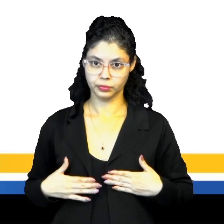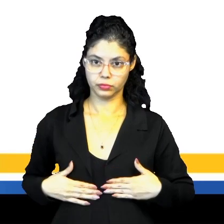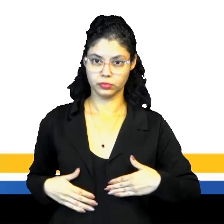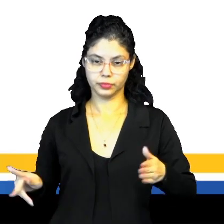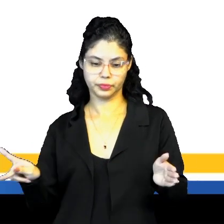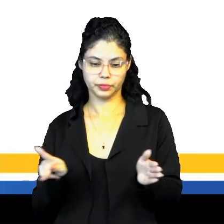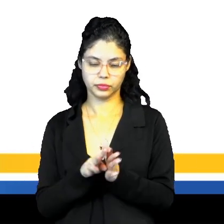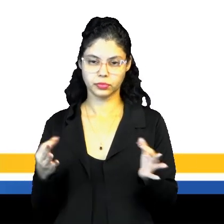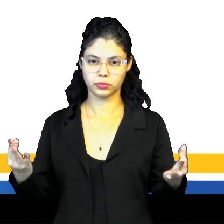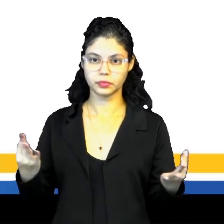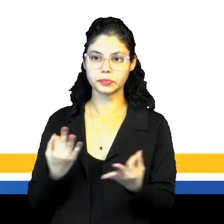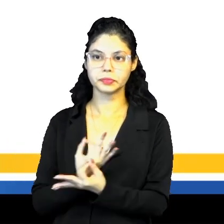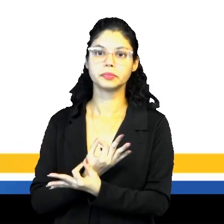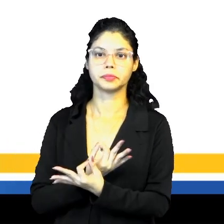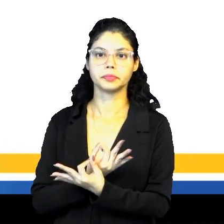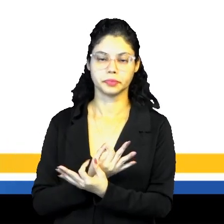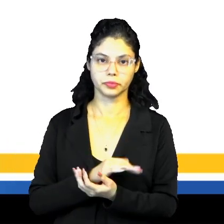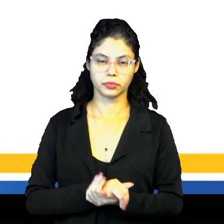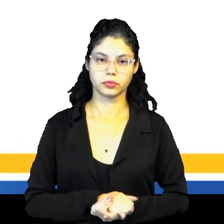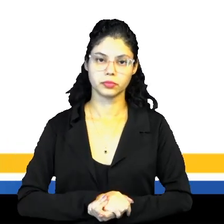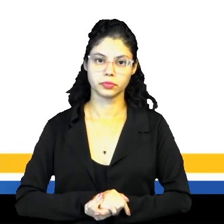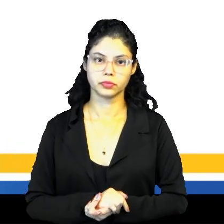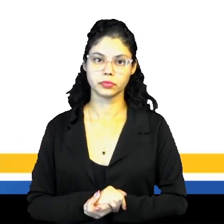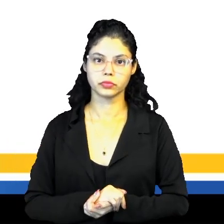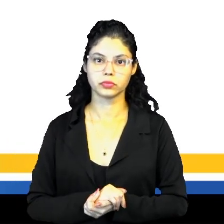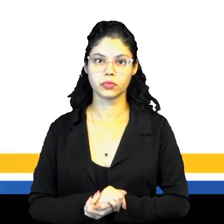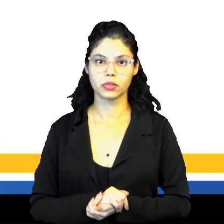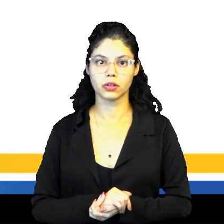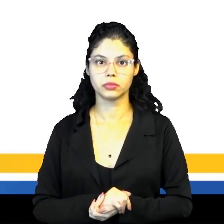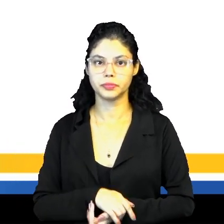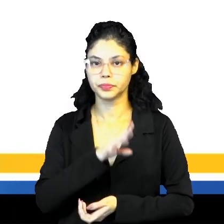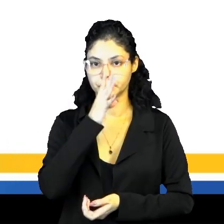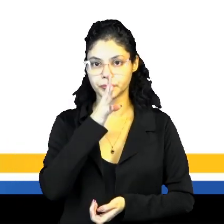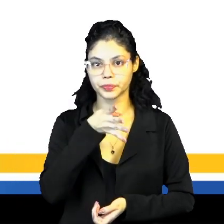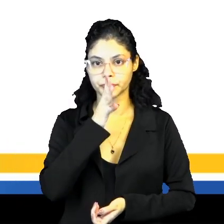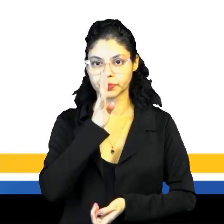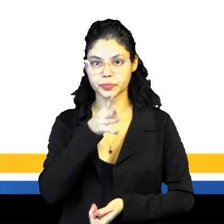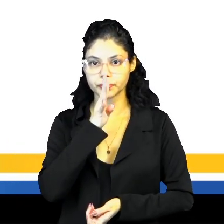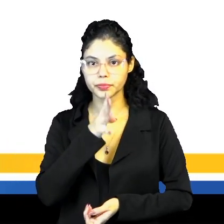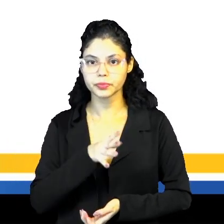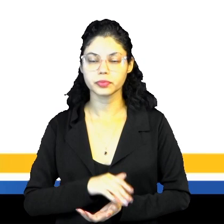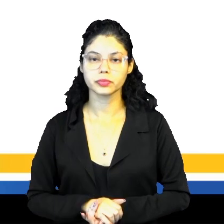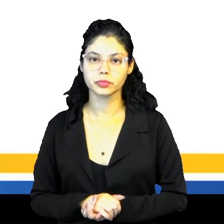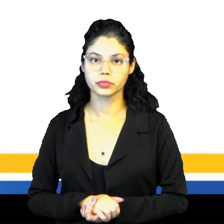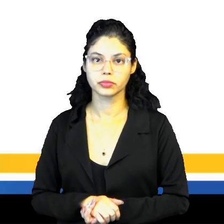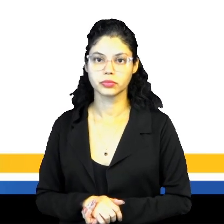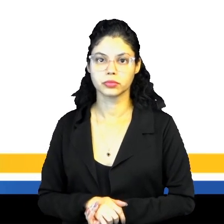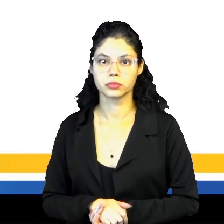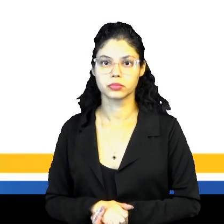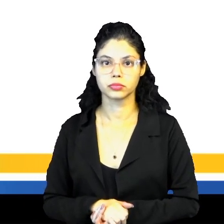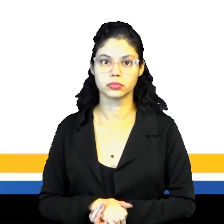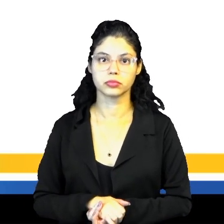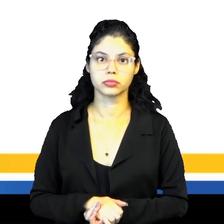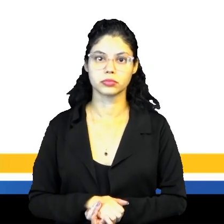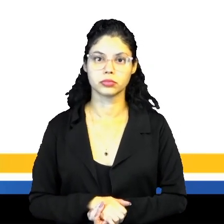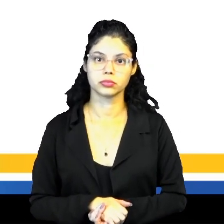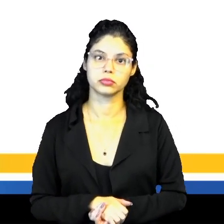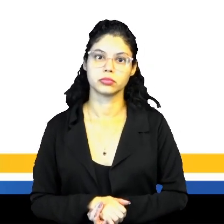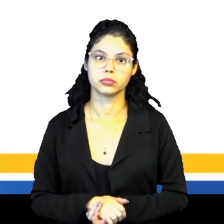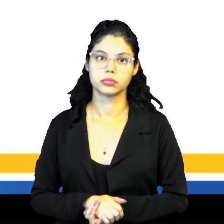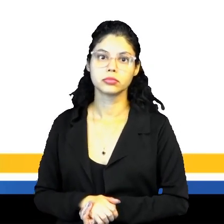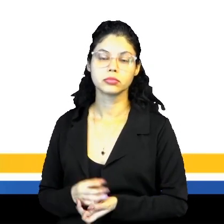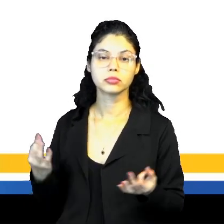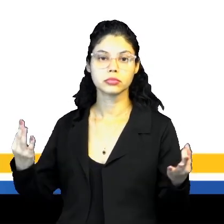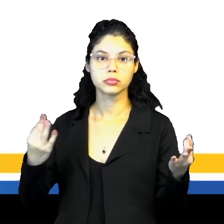beleza ideal, né? Então nós temos aí uma sátira crítica aí, né? Olha lá naquela imagem da direita, né?